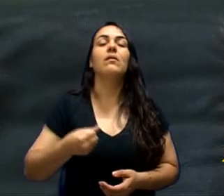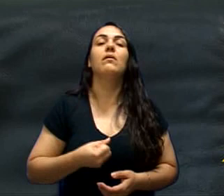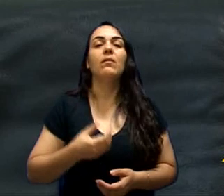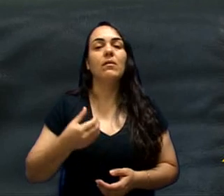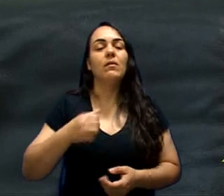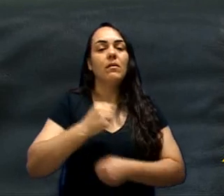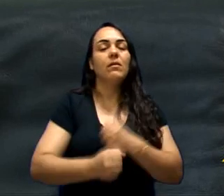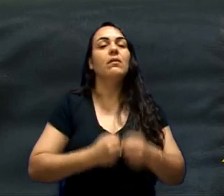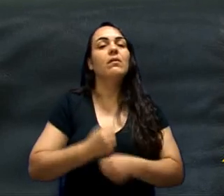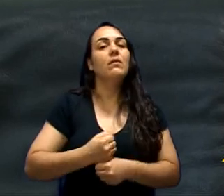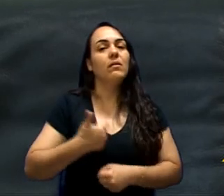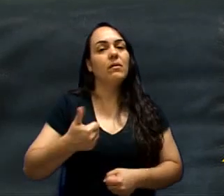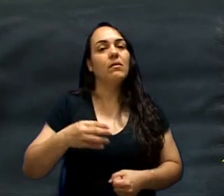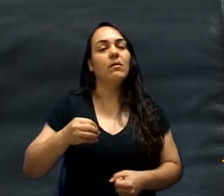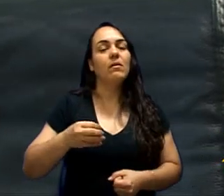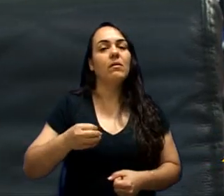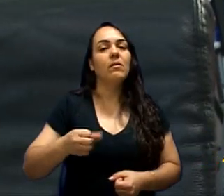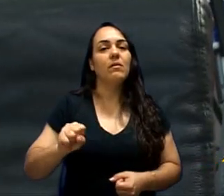36/2019. 22...